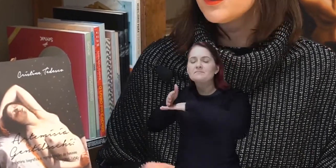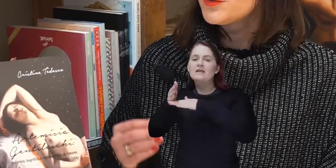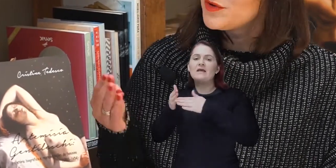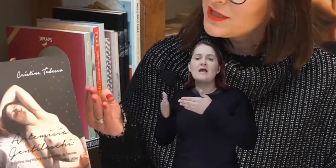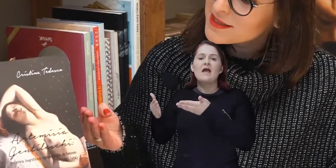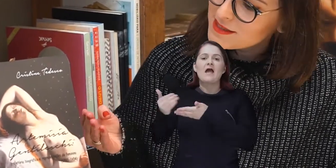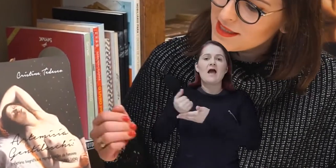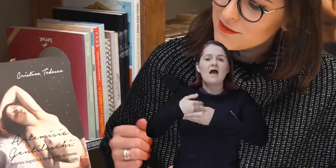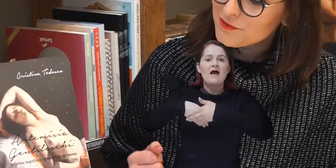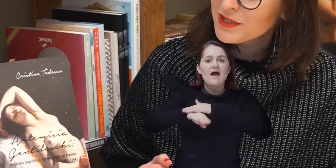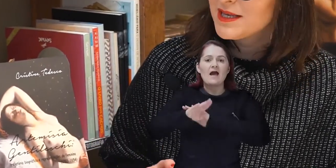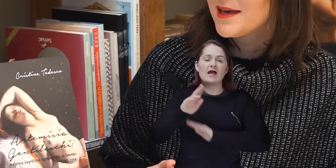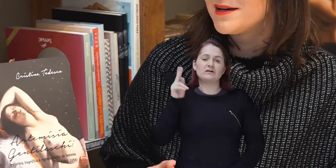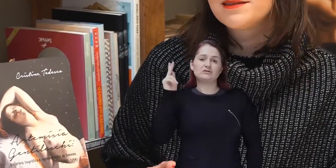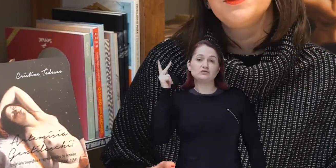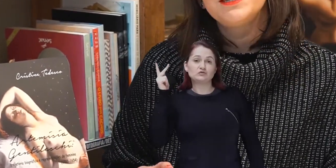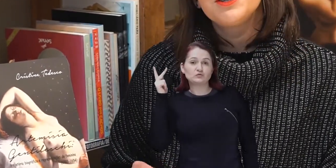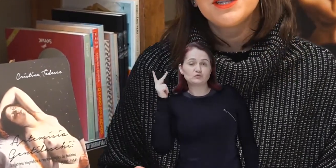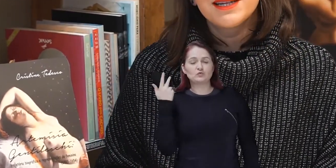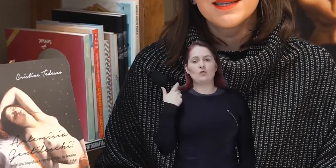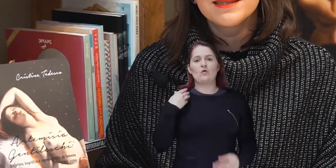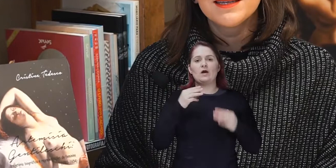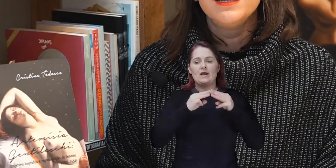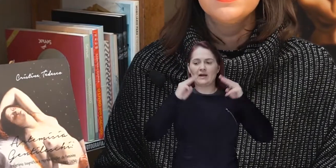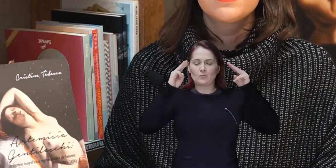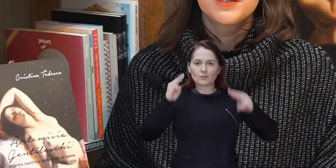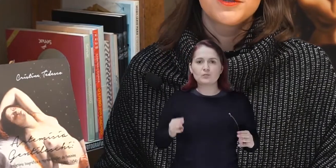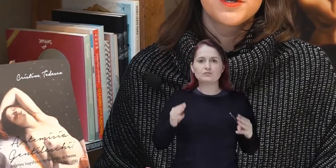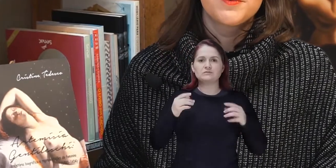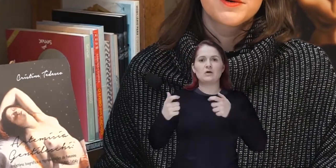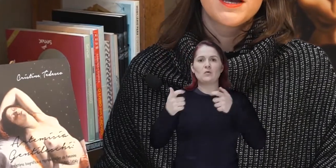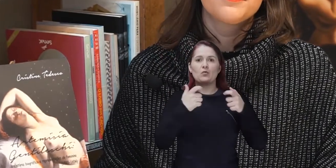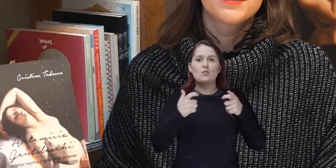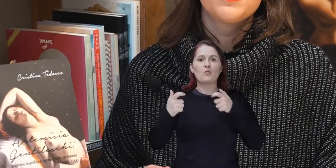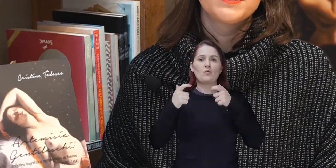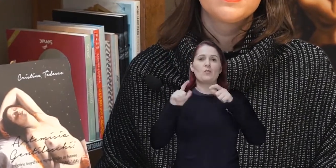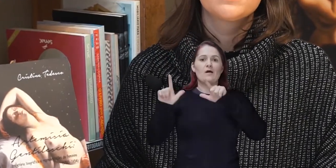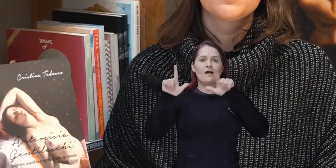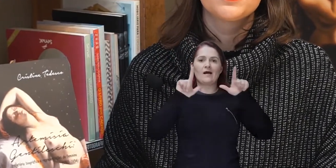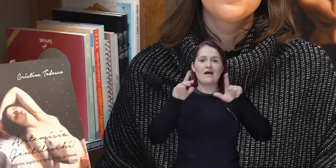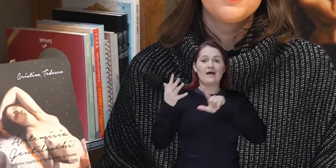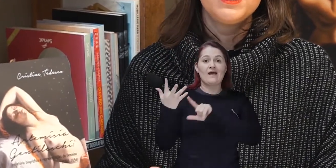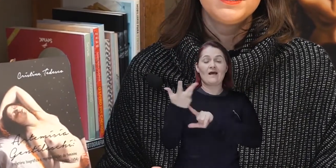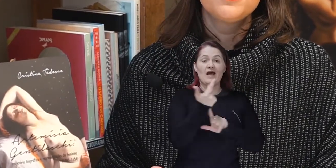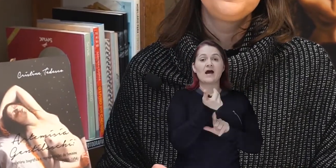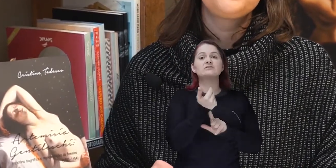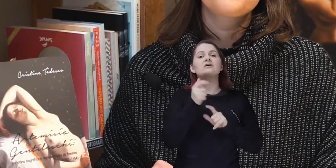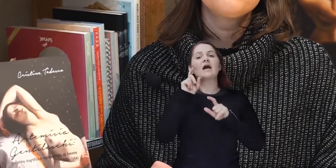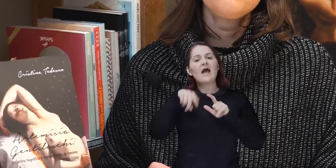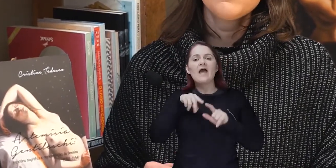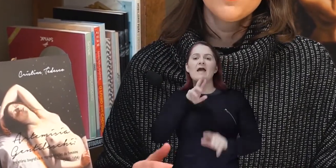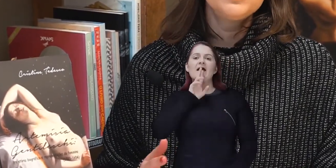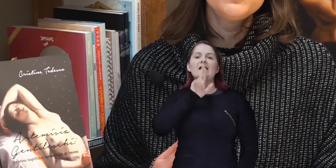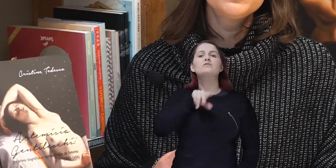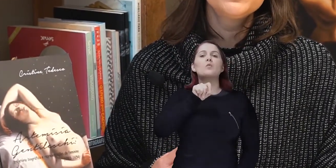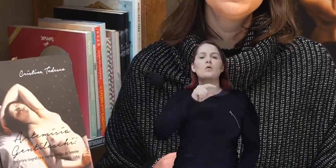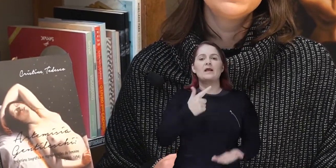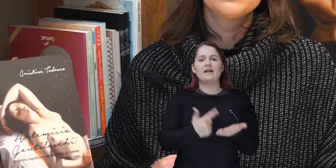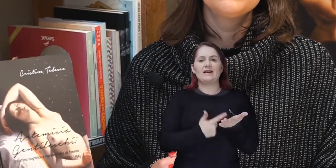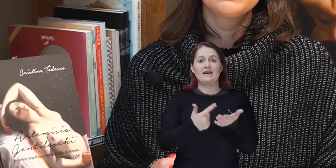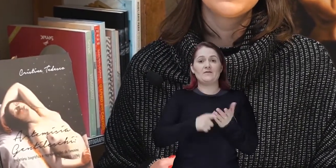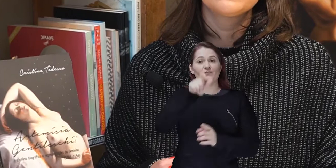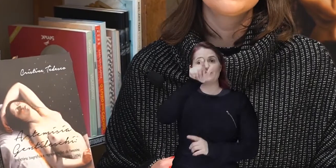que resultou nesse livro, que é Artemisia Gentileschi, Trajetória Biográfica e Representações do Feminino, onde eu